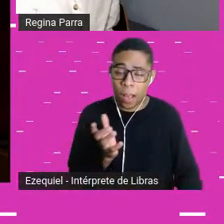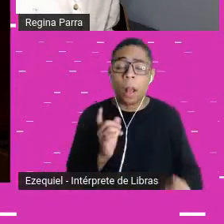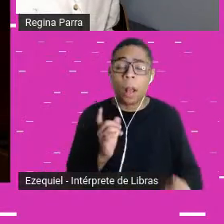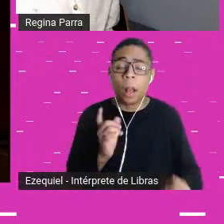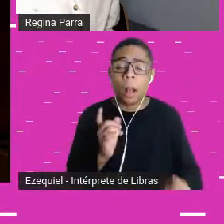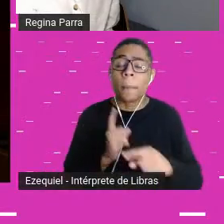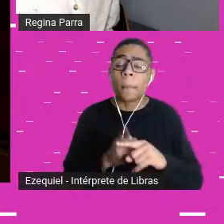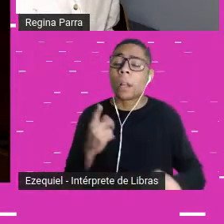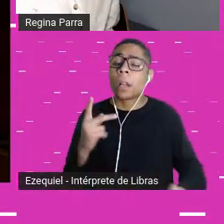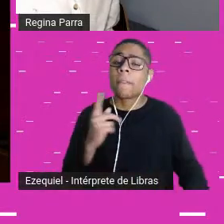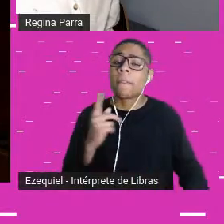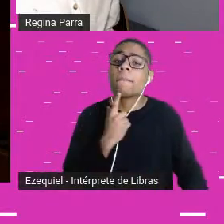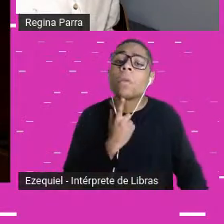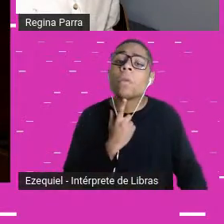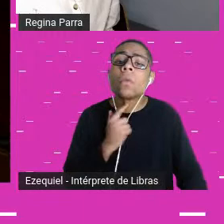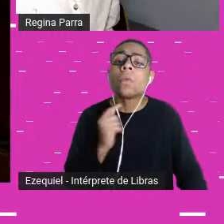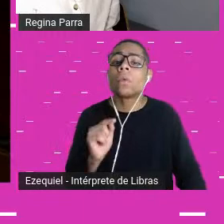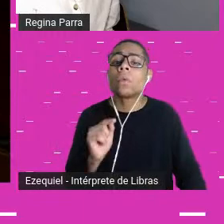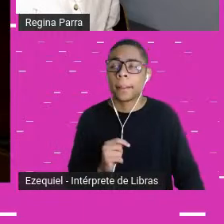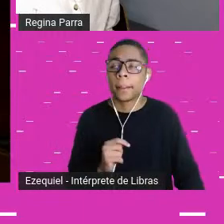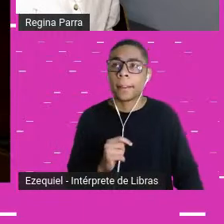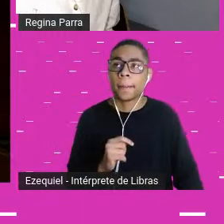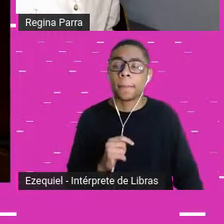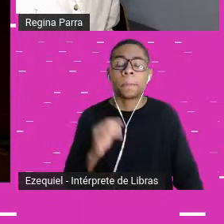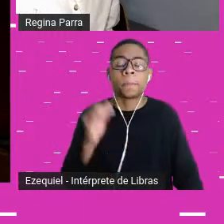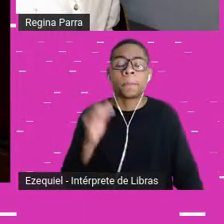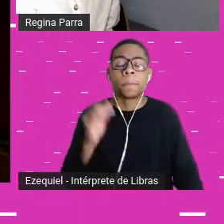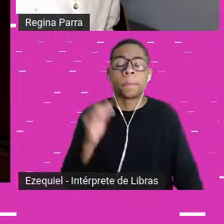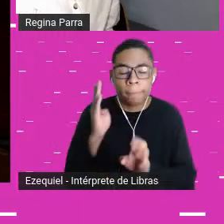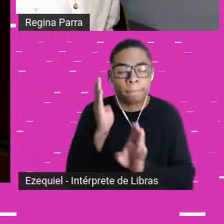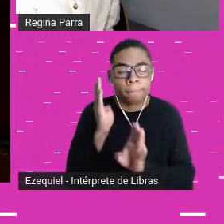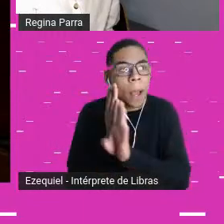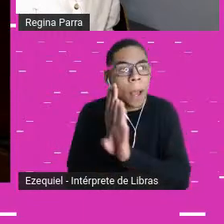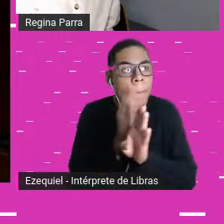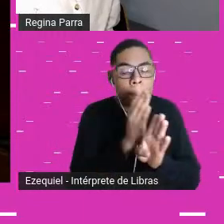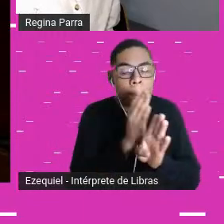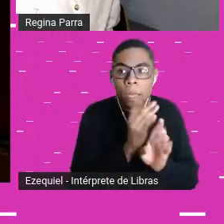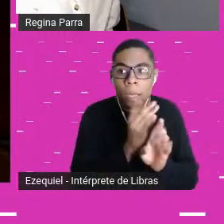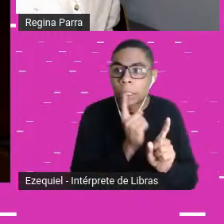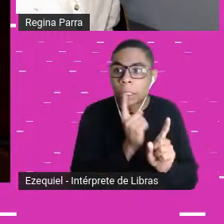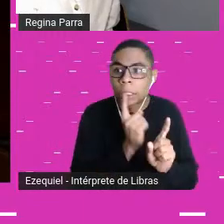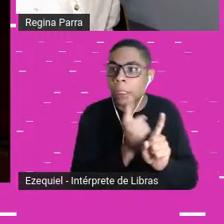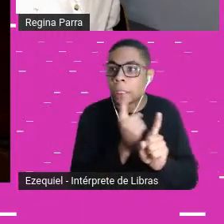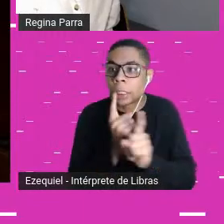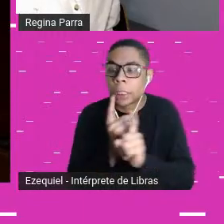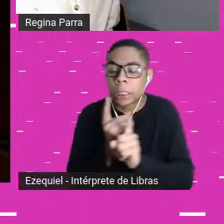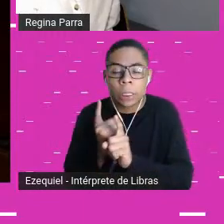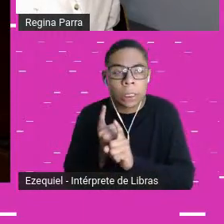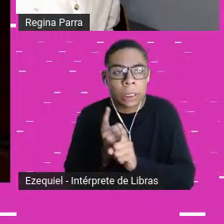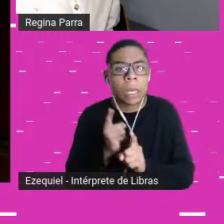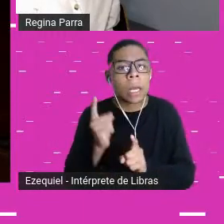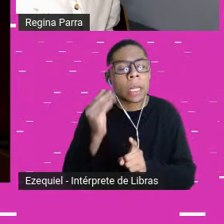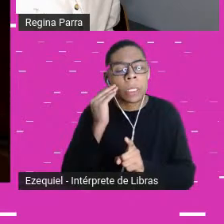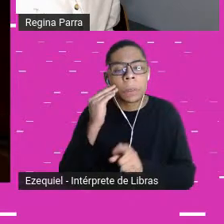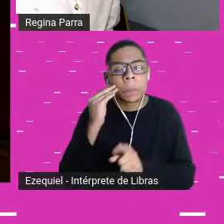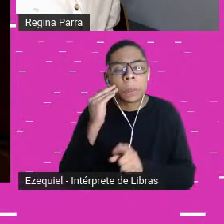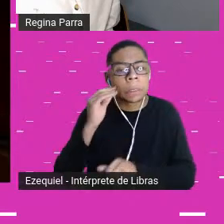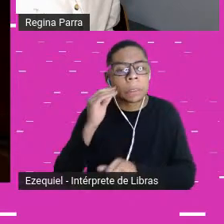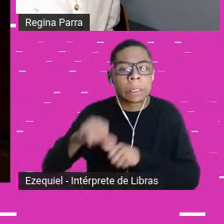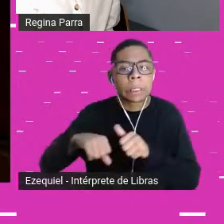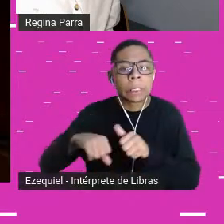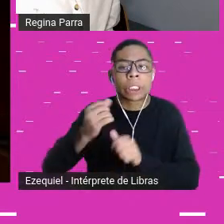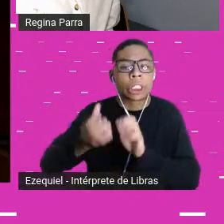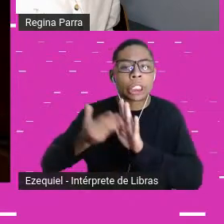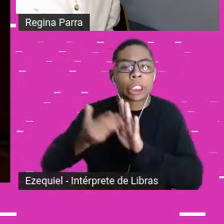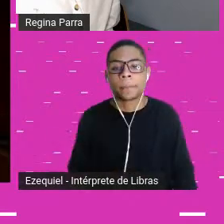transformar algumas coisas que ele foi descobrindo ao longo do Medéia acontecer. Então, todo mundo se agitando,